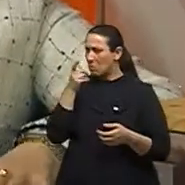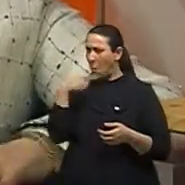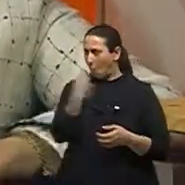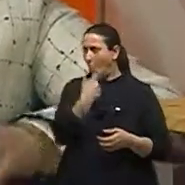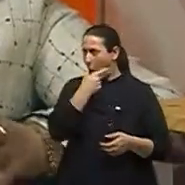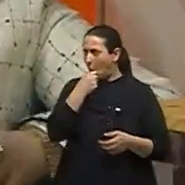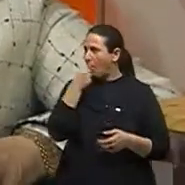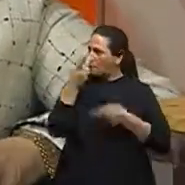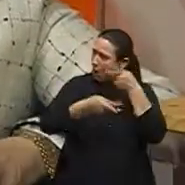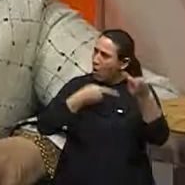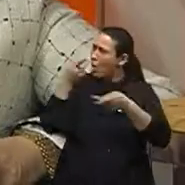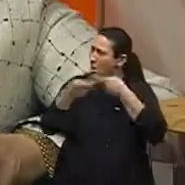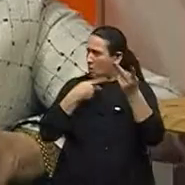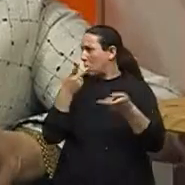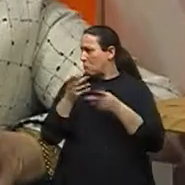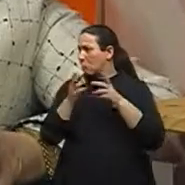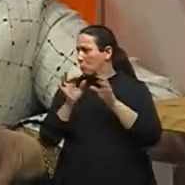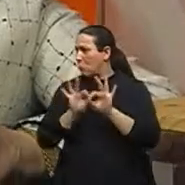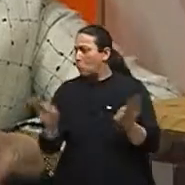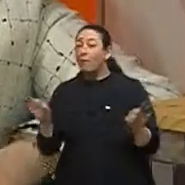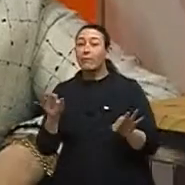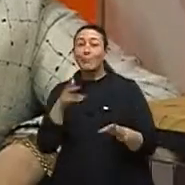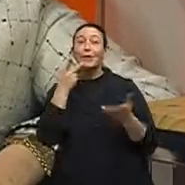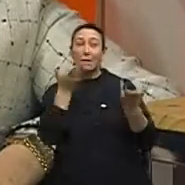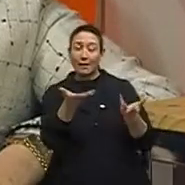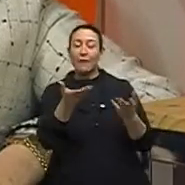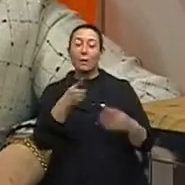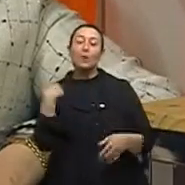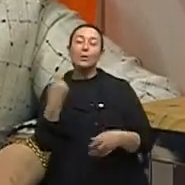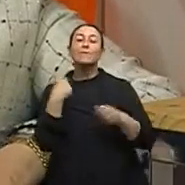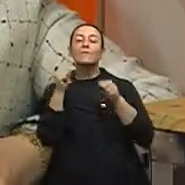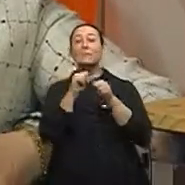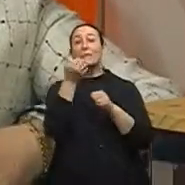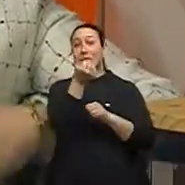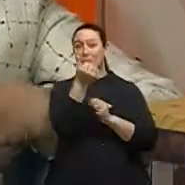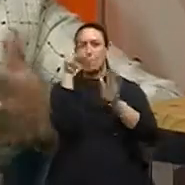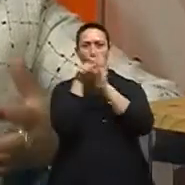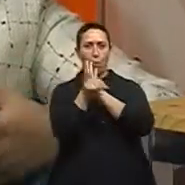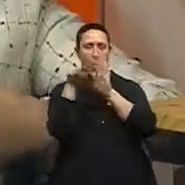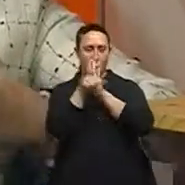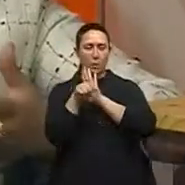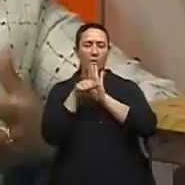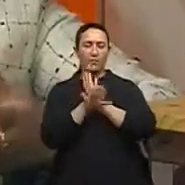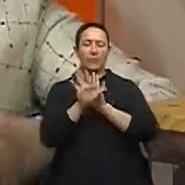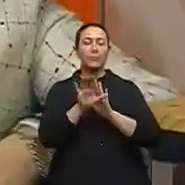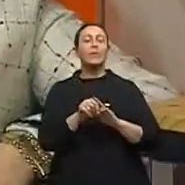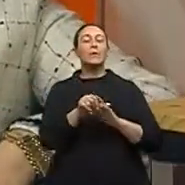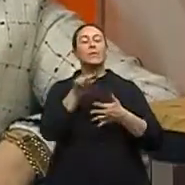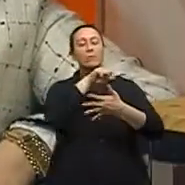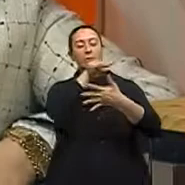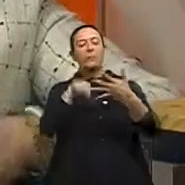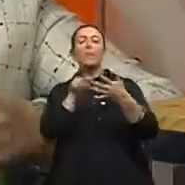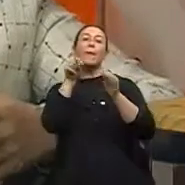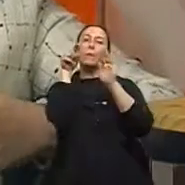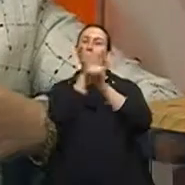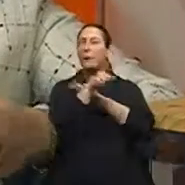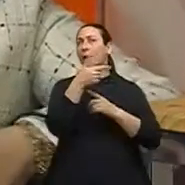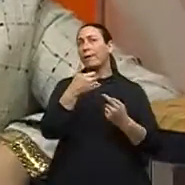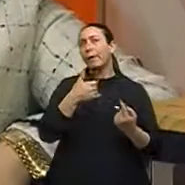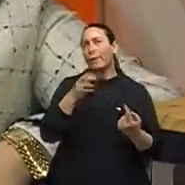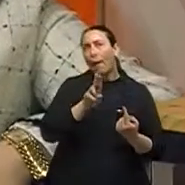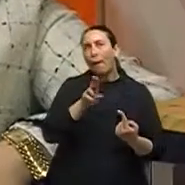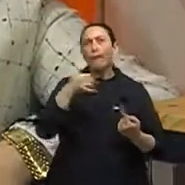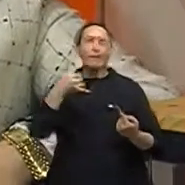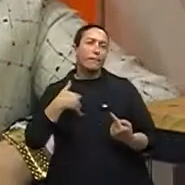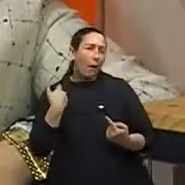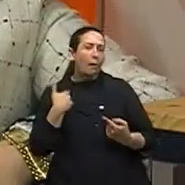interessante porque a gente montou um instrumento com seis questões onde perguntávamos desde as os dados de identificação idade